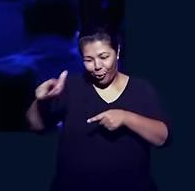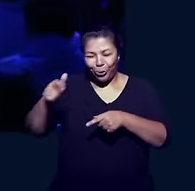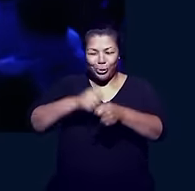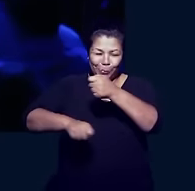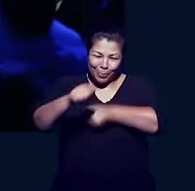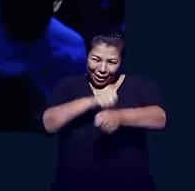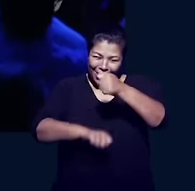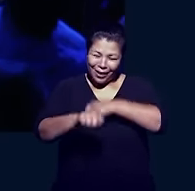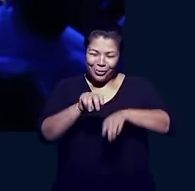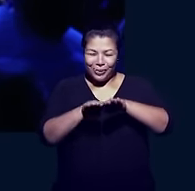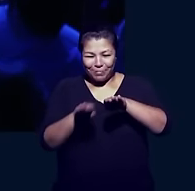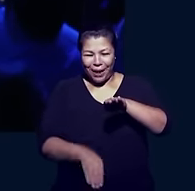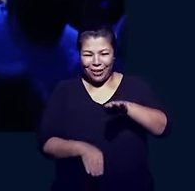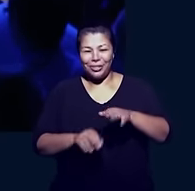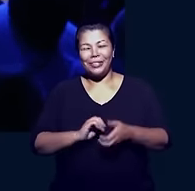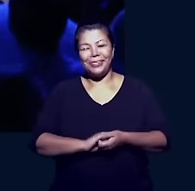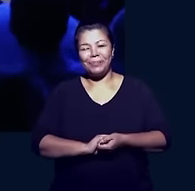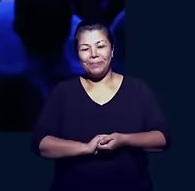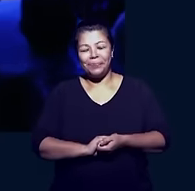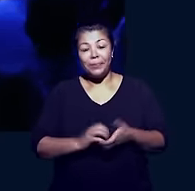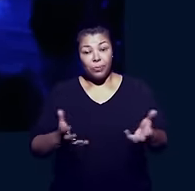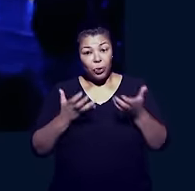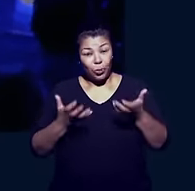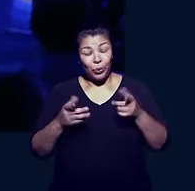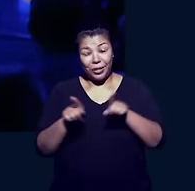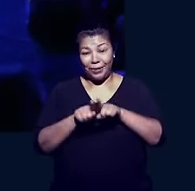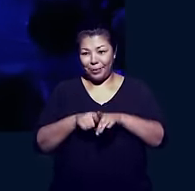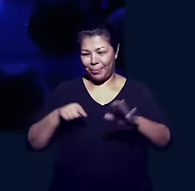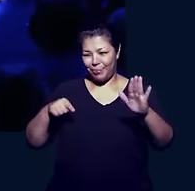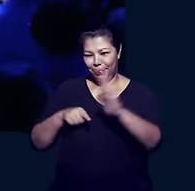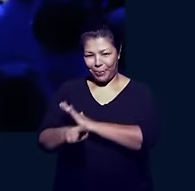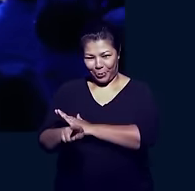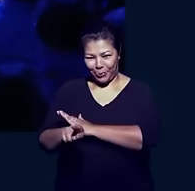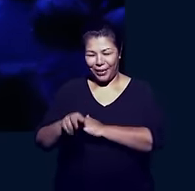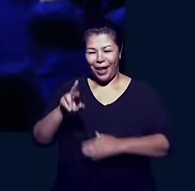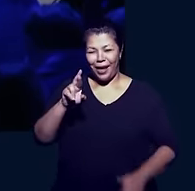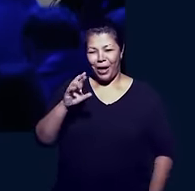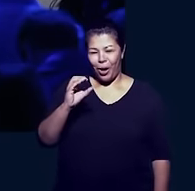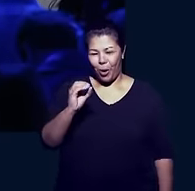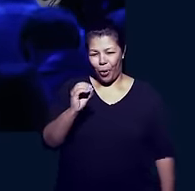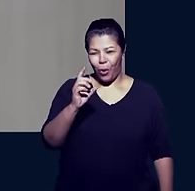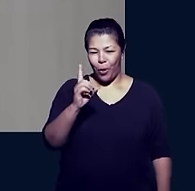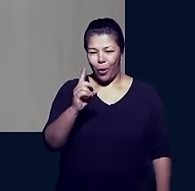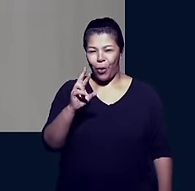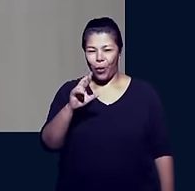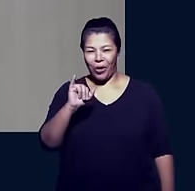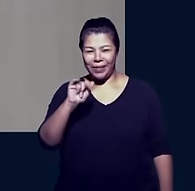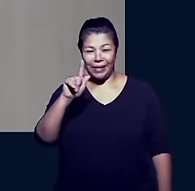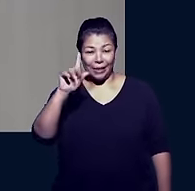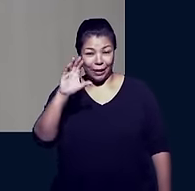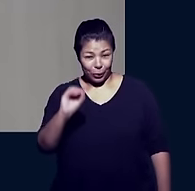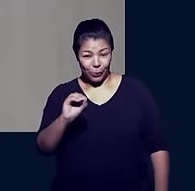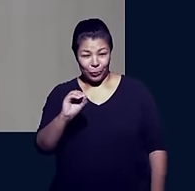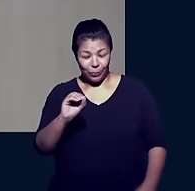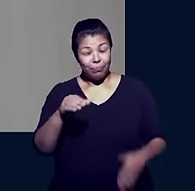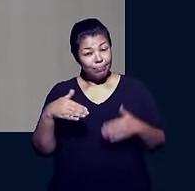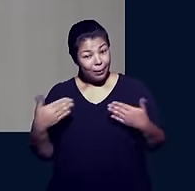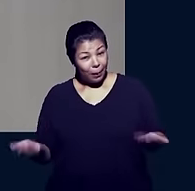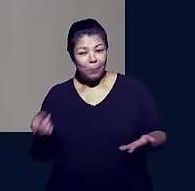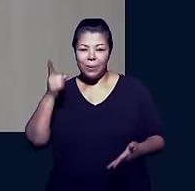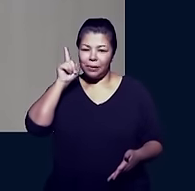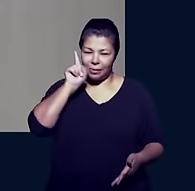Obrigada e eu queria passar pro Rodrigo Rodrigo já que a Sara falou aí dos Estados Unidos Estados Unidos é tem sido o grande foco de todos